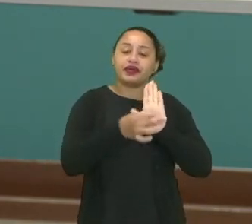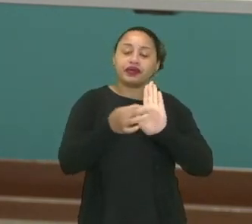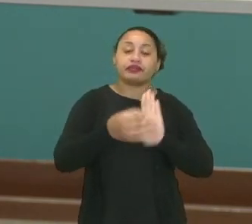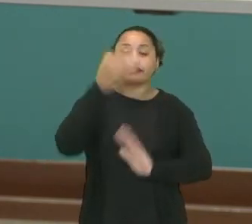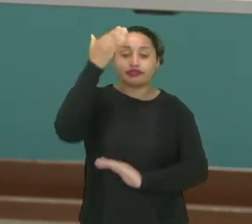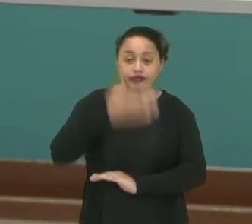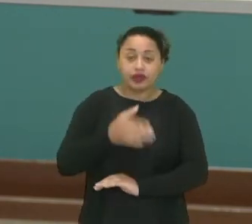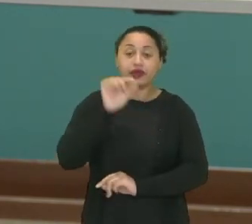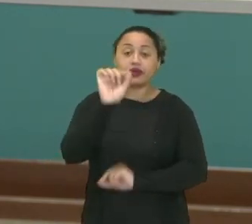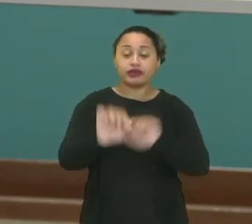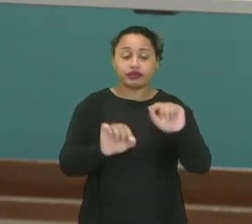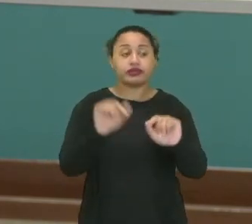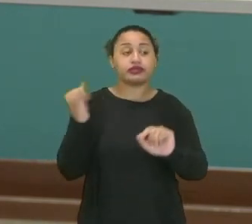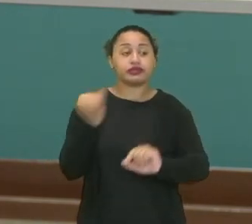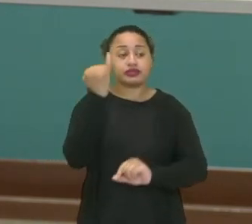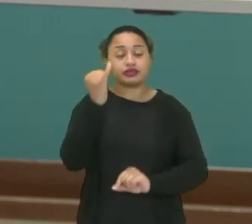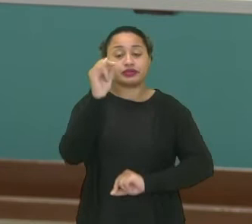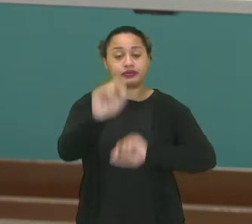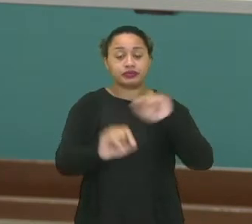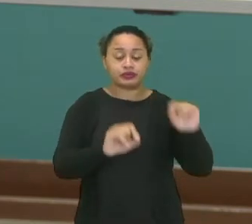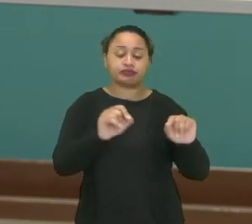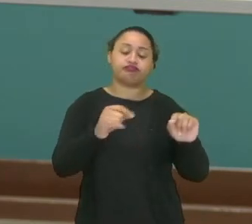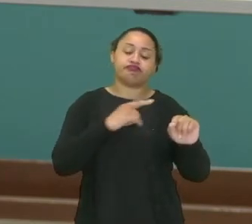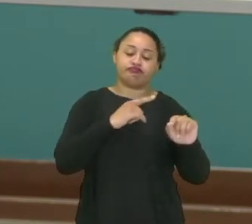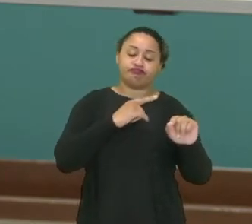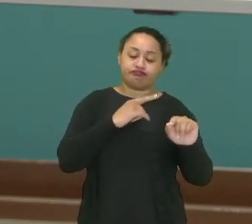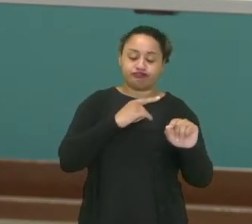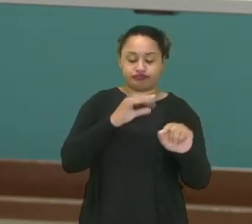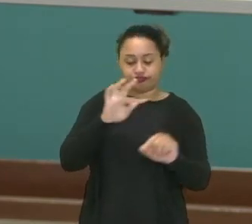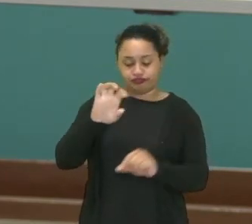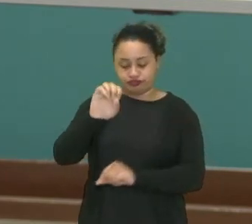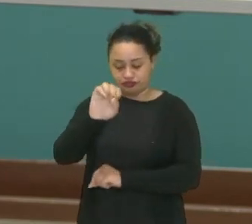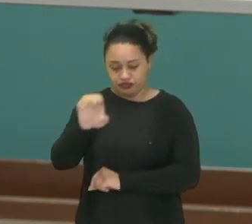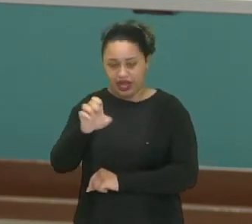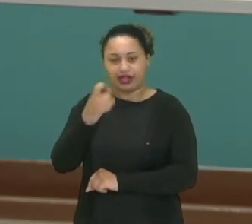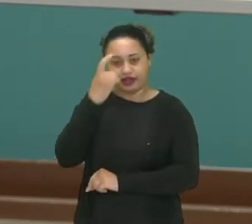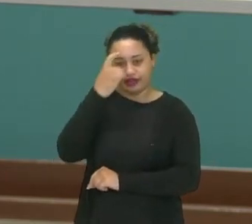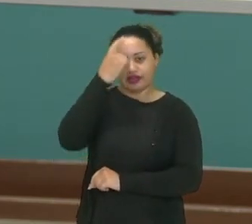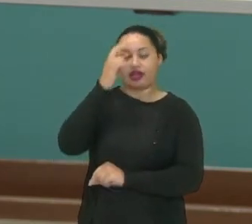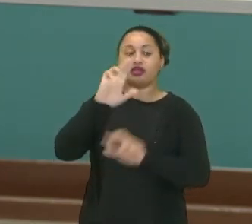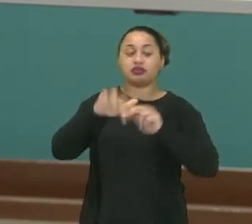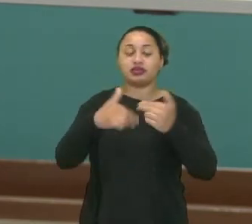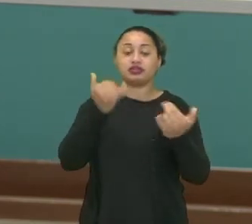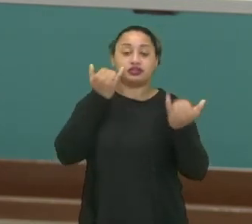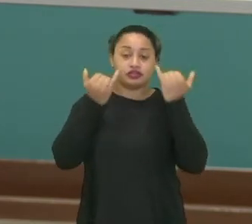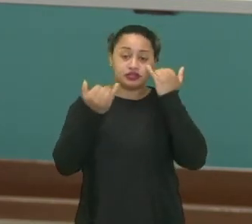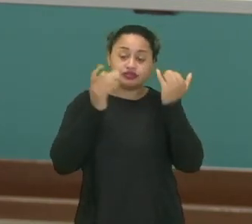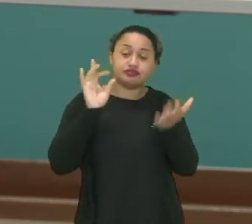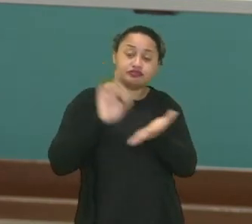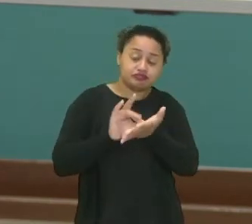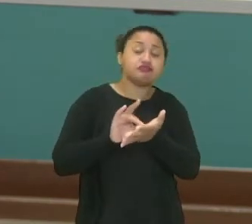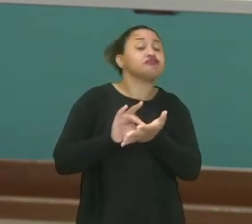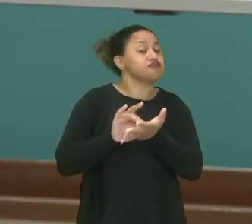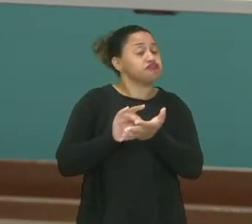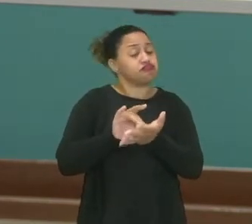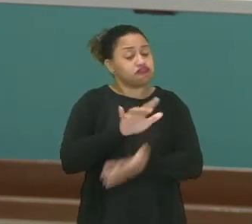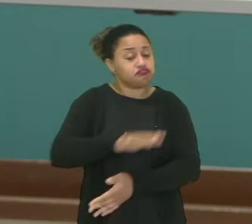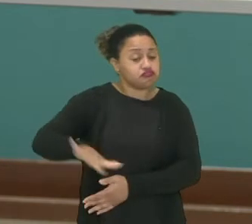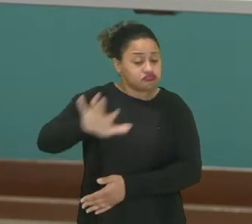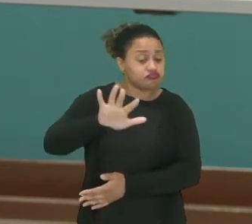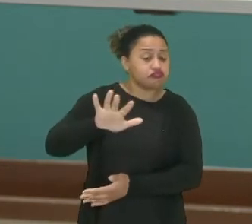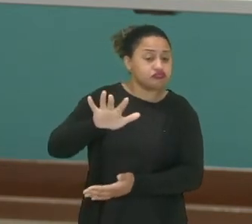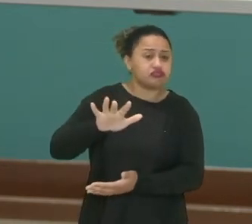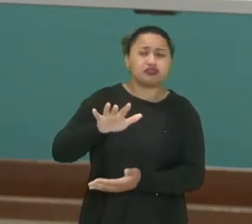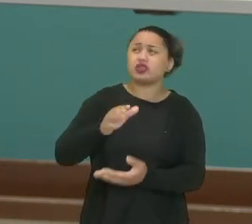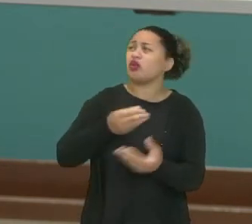importante o quê? Evidenciar a tese por meio de informações concretas extraídas da realidade. Prof,